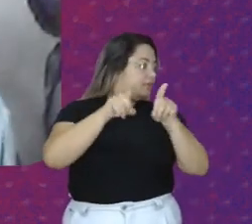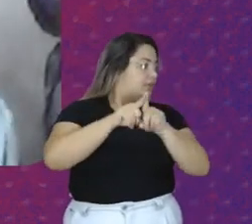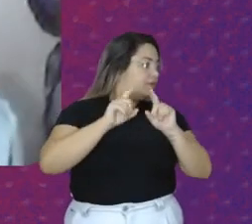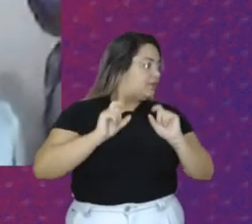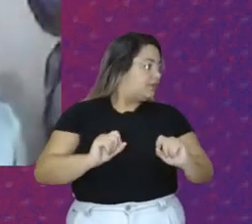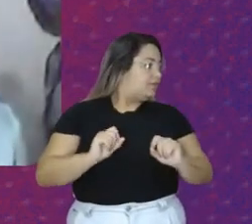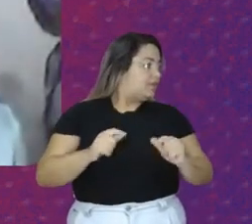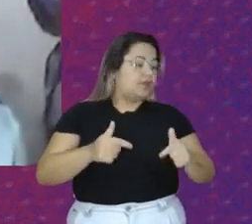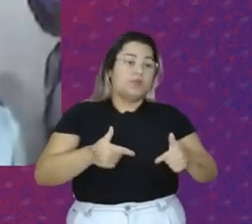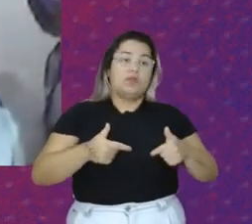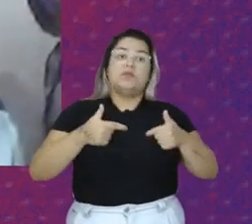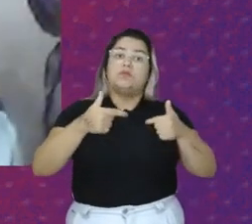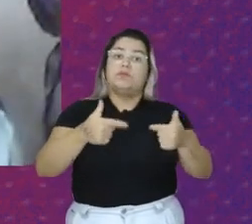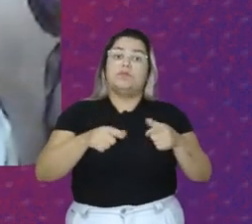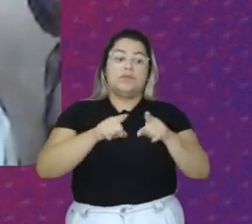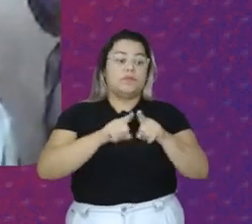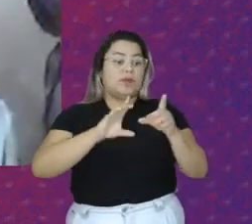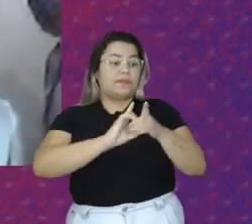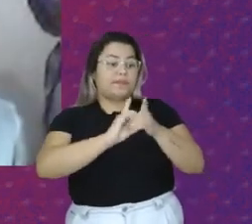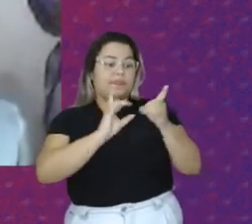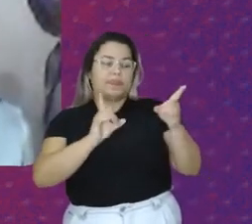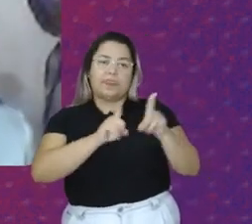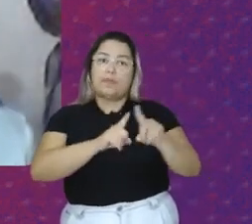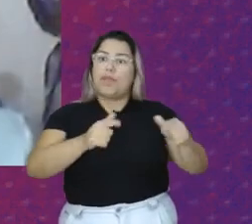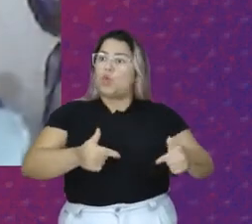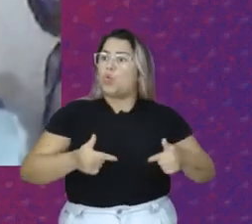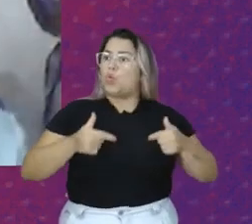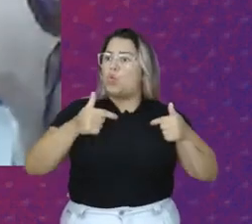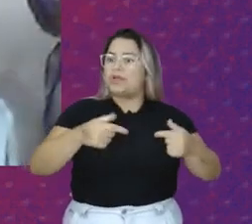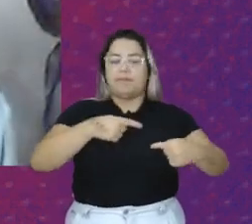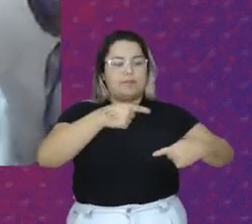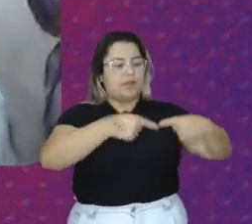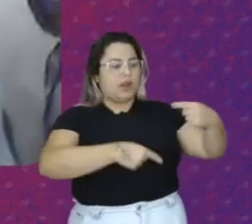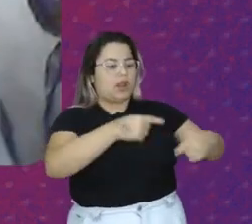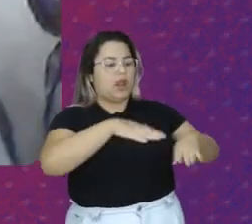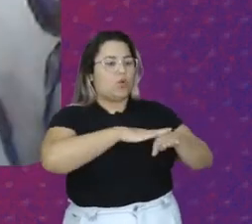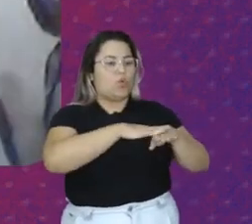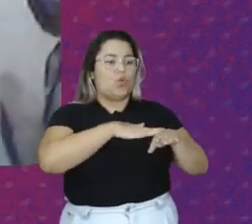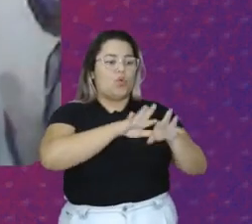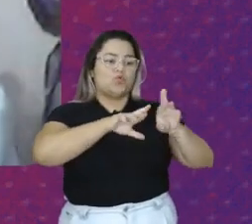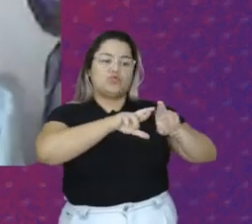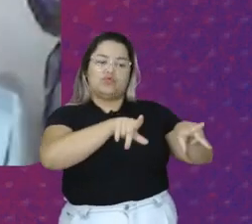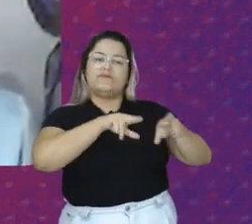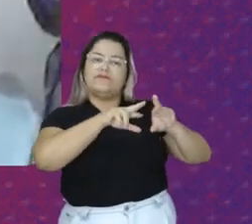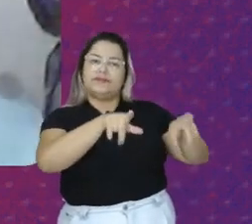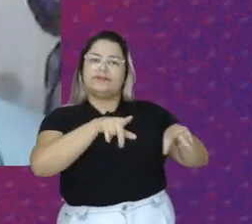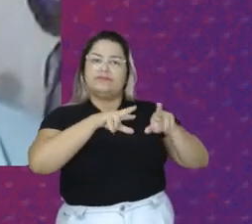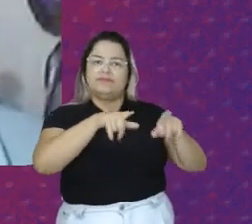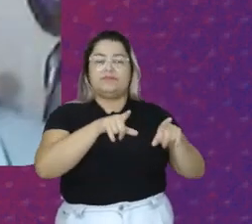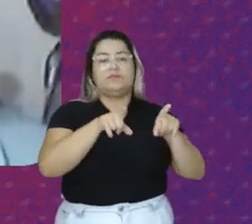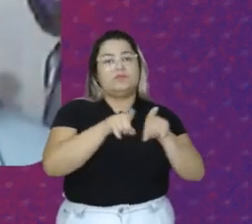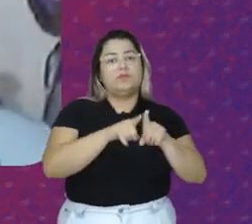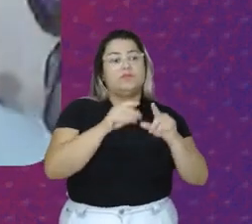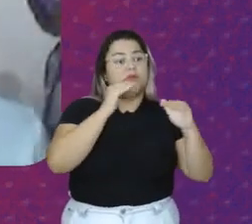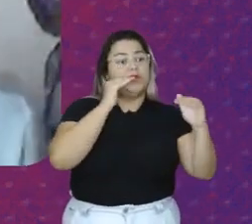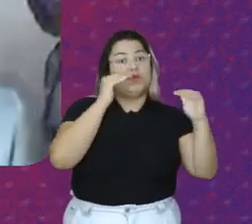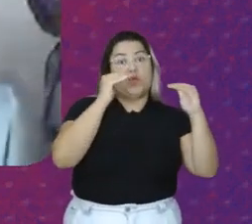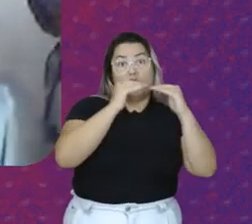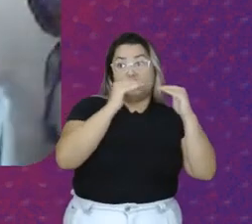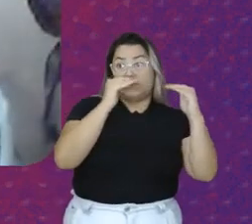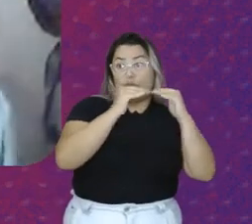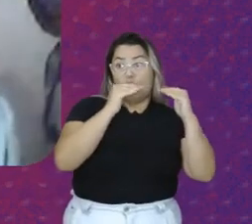preciso lutar pela democracia, lutar pelo diálogo com os diferentes e com os iguais,